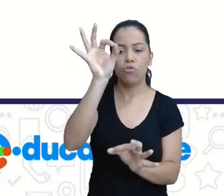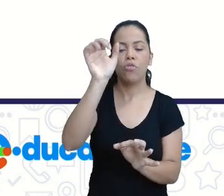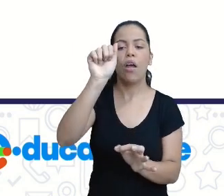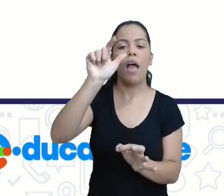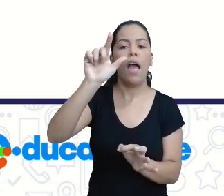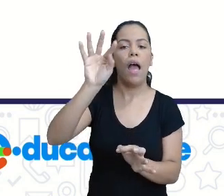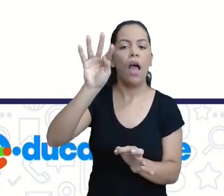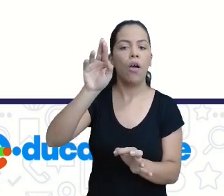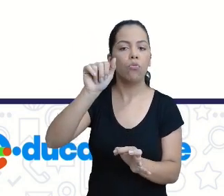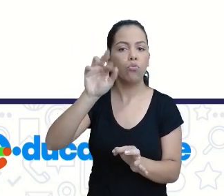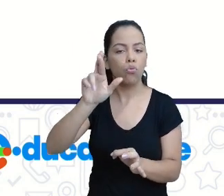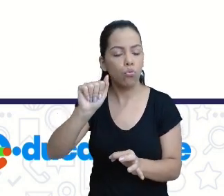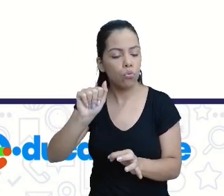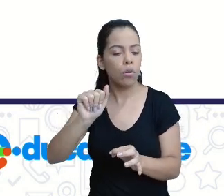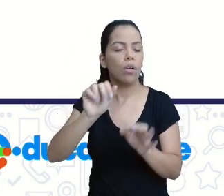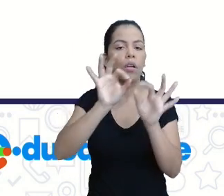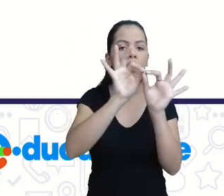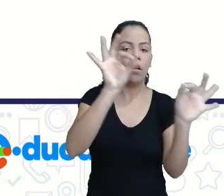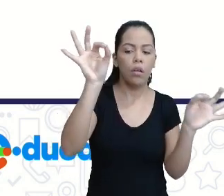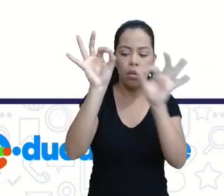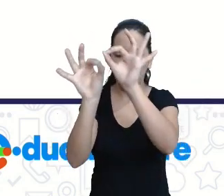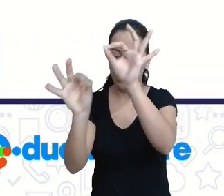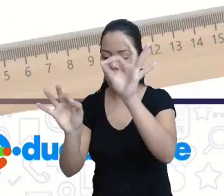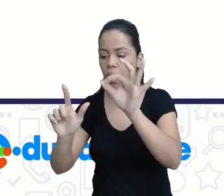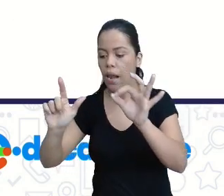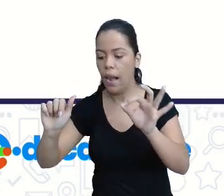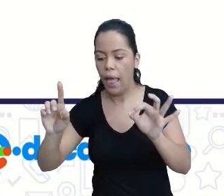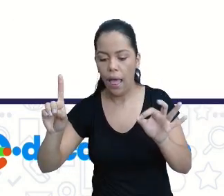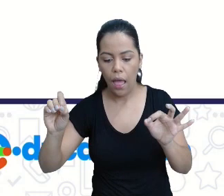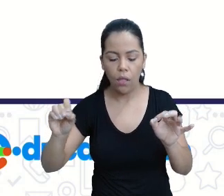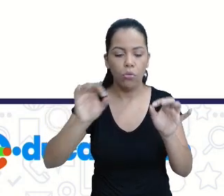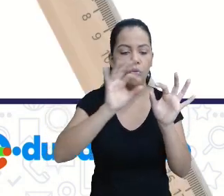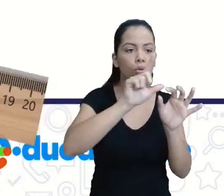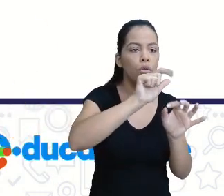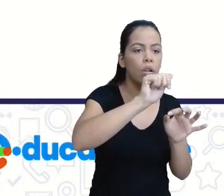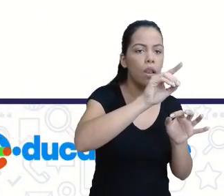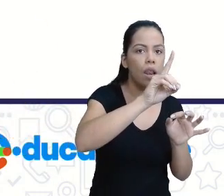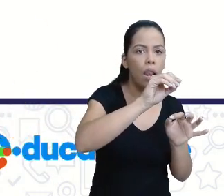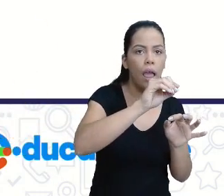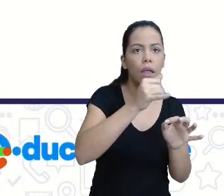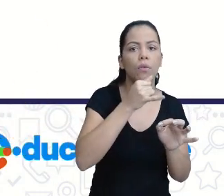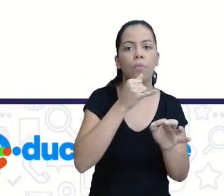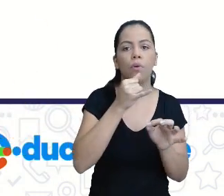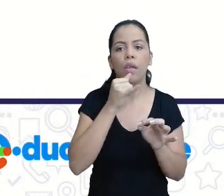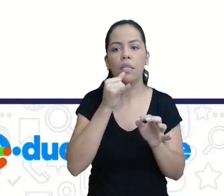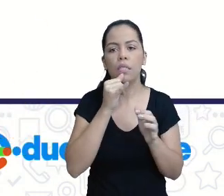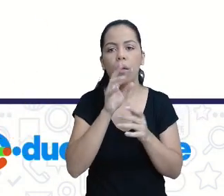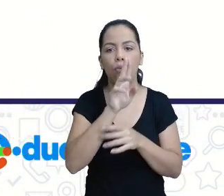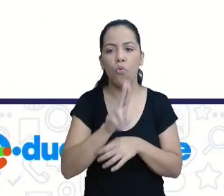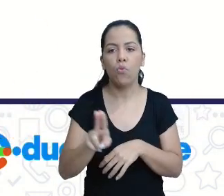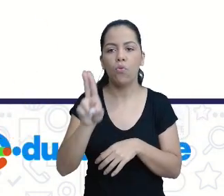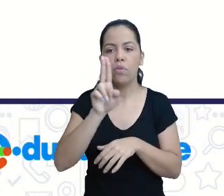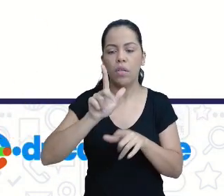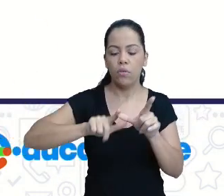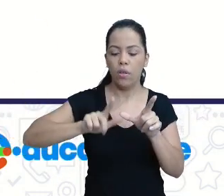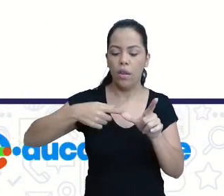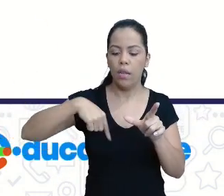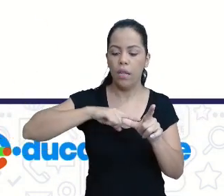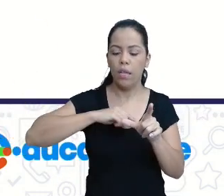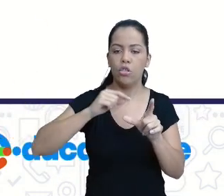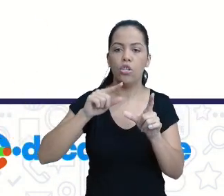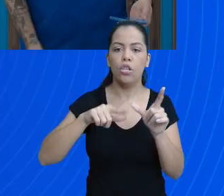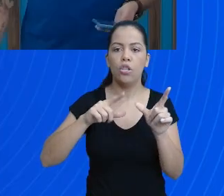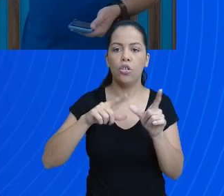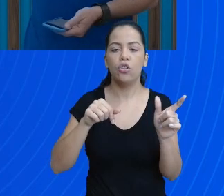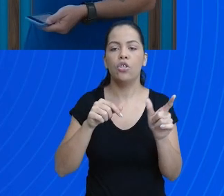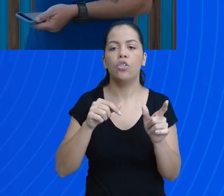projeções. Então imagine esse triângulo retângulo aí, aquele lado maior, 20. Então usando a letra que a gente pegou como referência